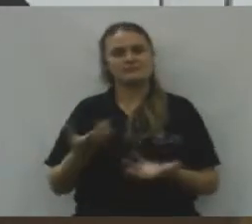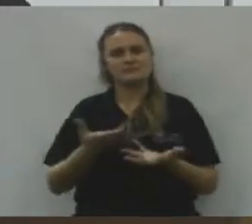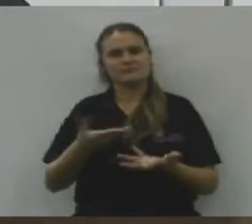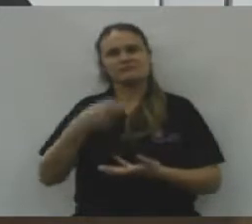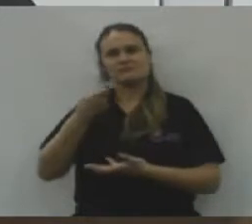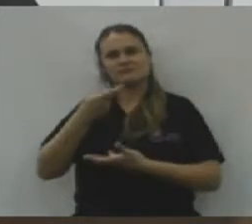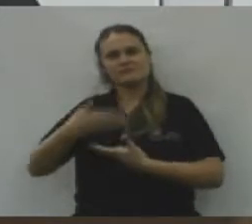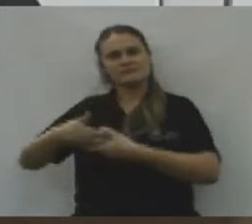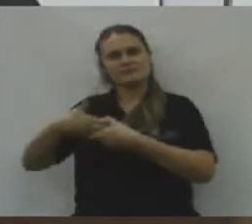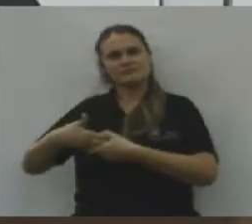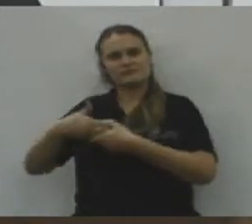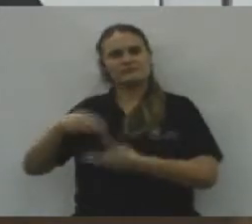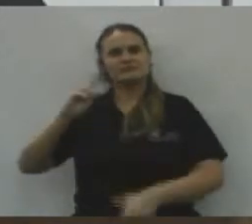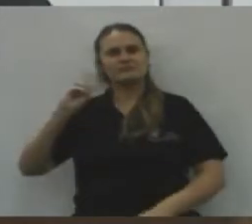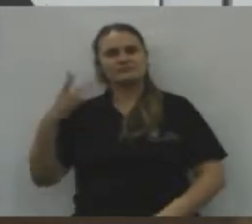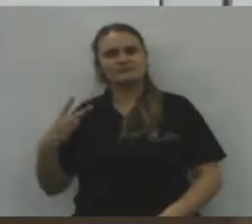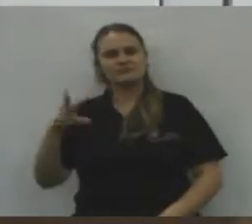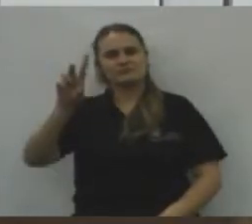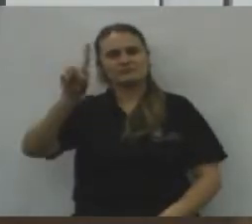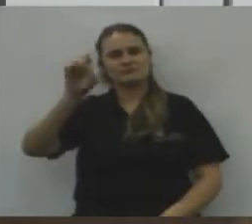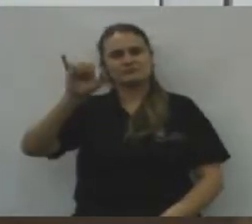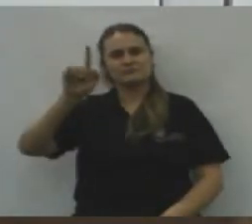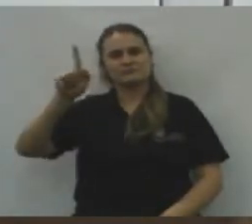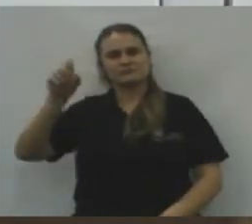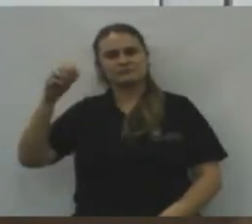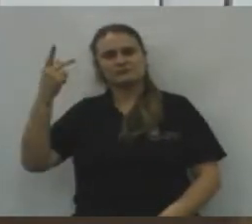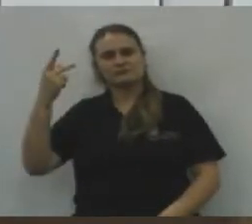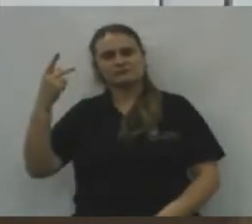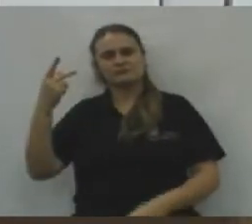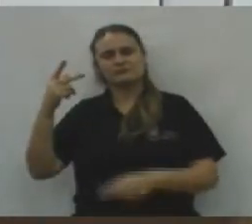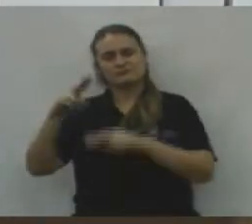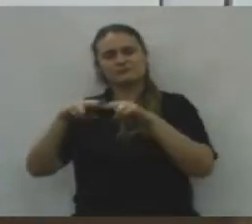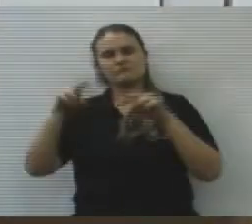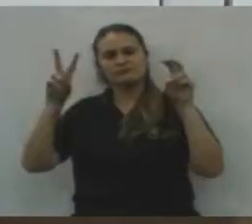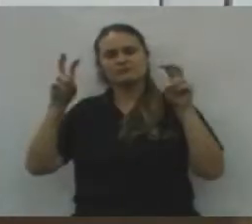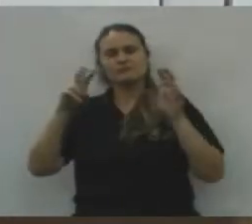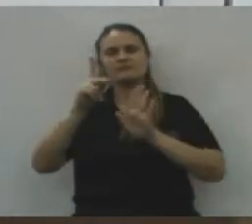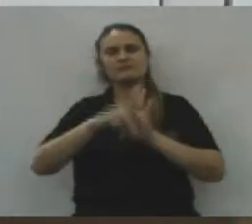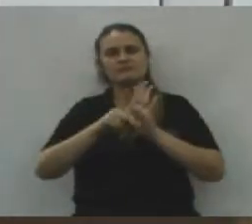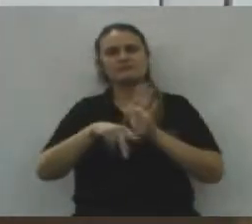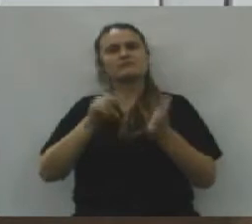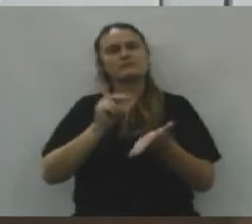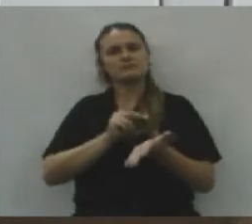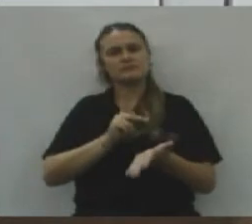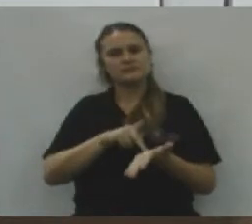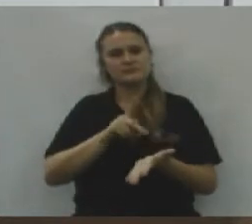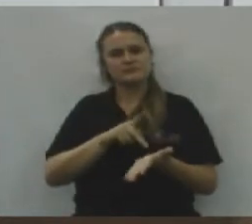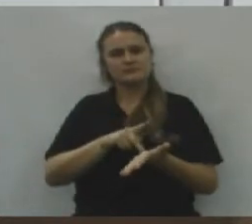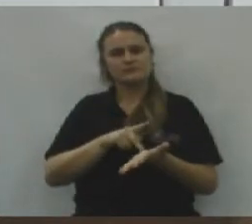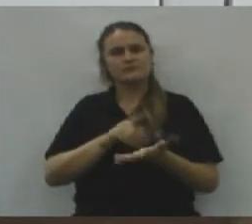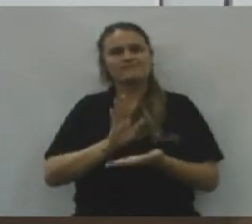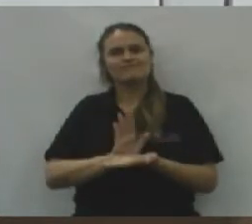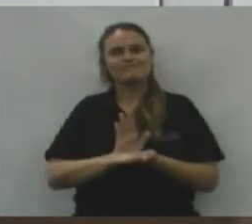os parabéns para o Diego a respeito deste projeto e realmente corroborar com ele em tudo o